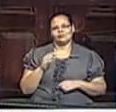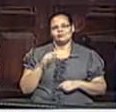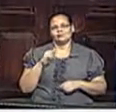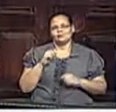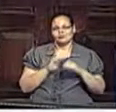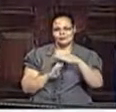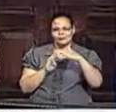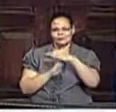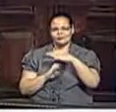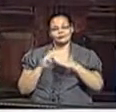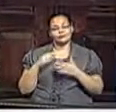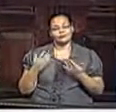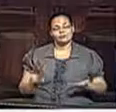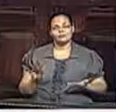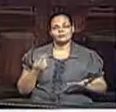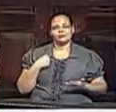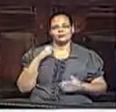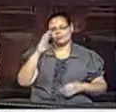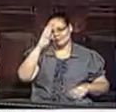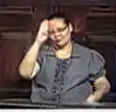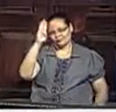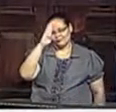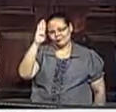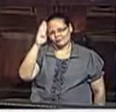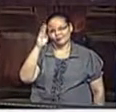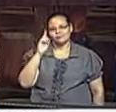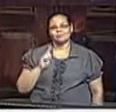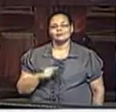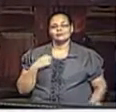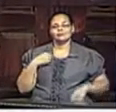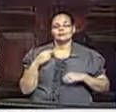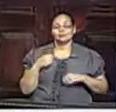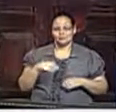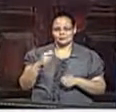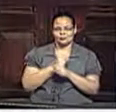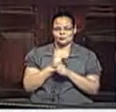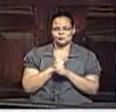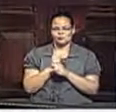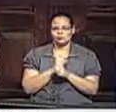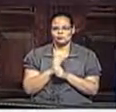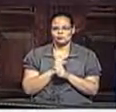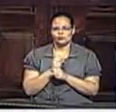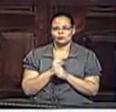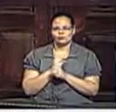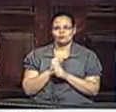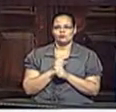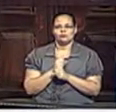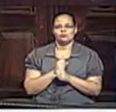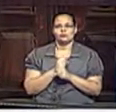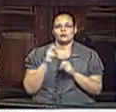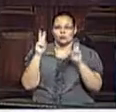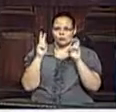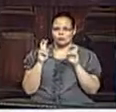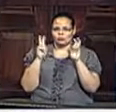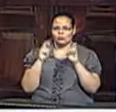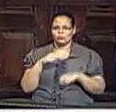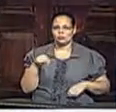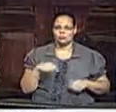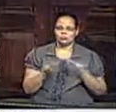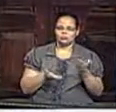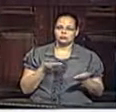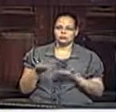colocar aqui que isso fará parte central da minha agenda legislativa nesse ano. E certamente esse é um tema que nós estaremos